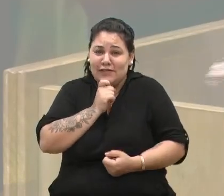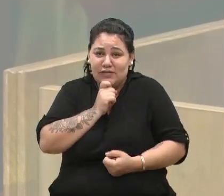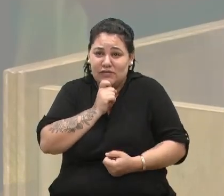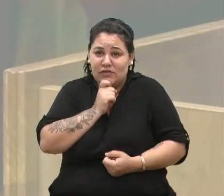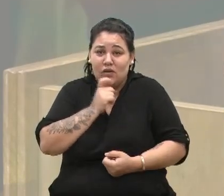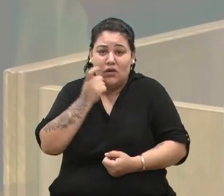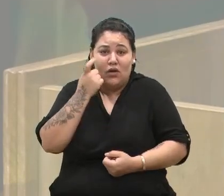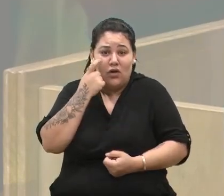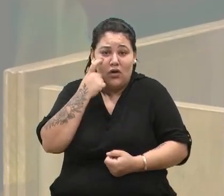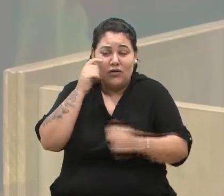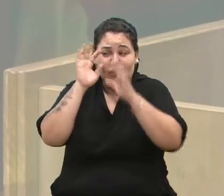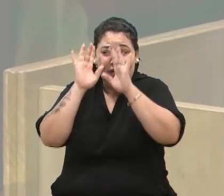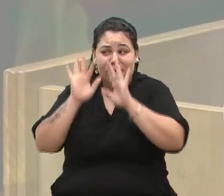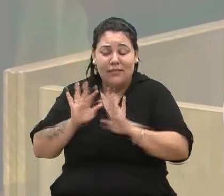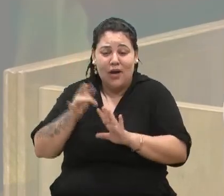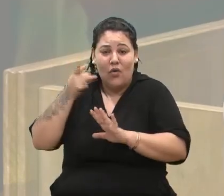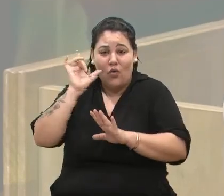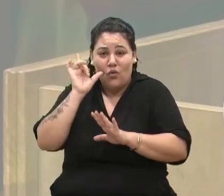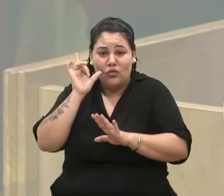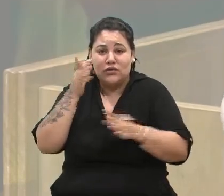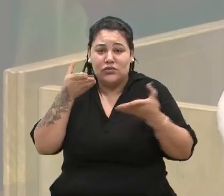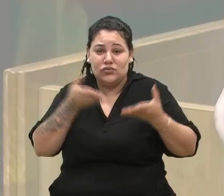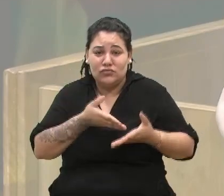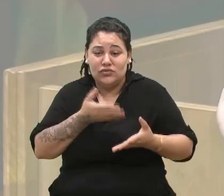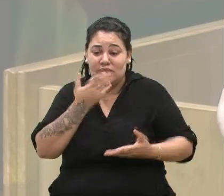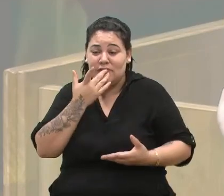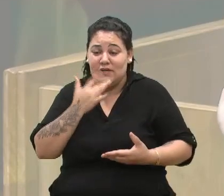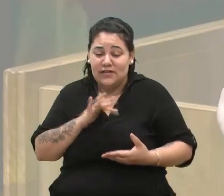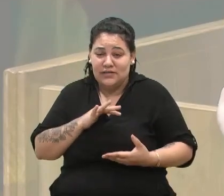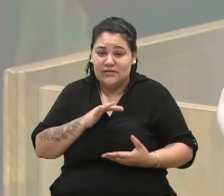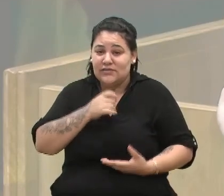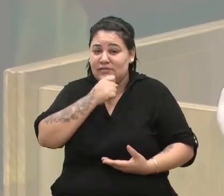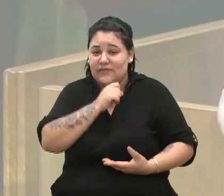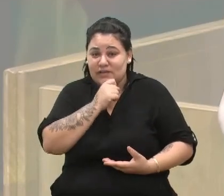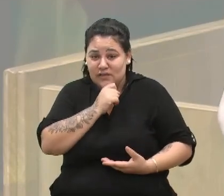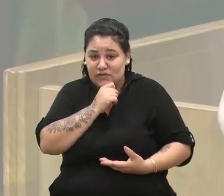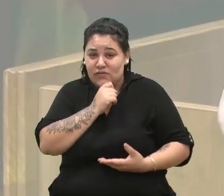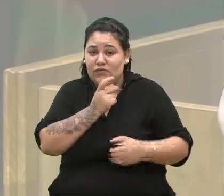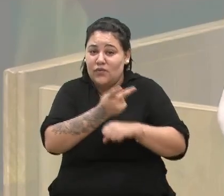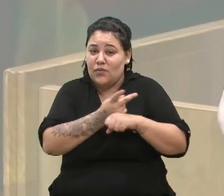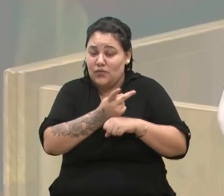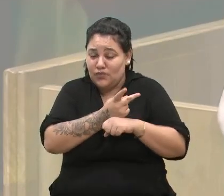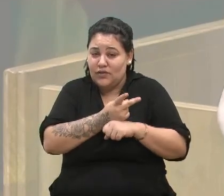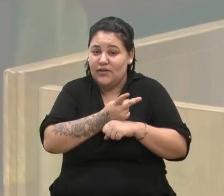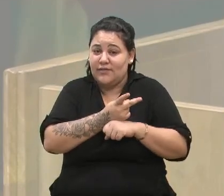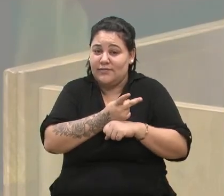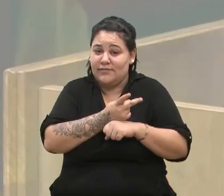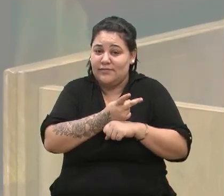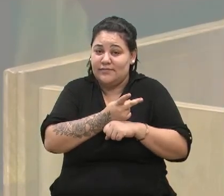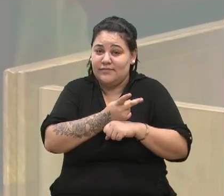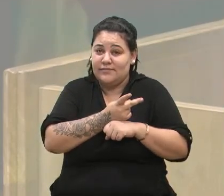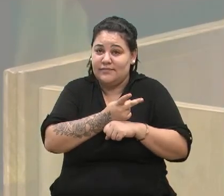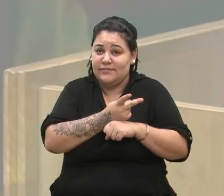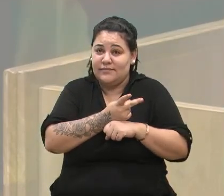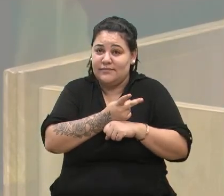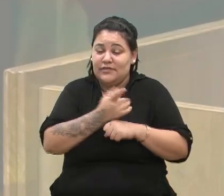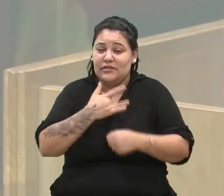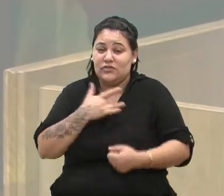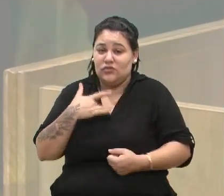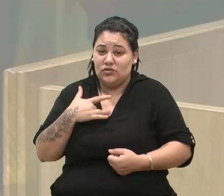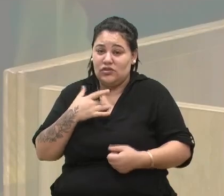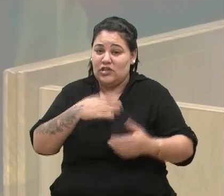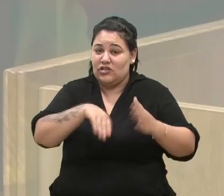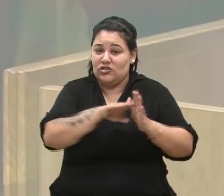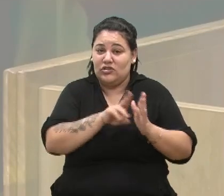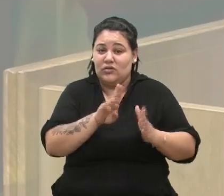estava ontem, olha como é que está hoje. As crianças e os idosos vão começar a procurar os serviços de saúde. Aí chega nas UBS, as UBS